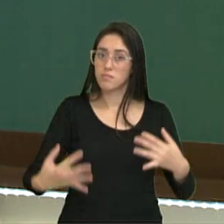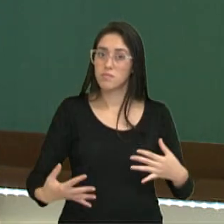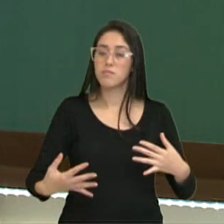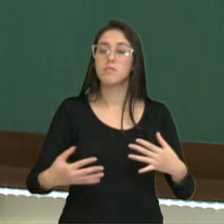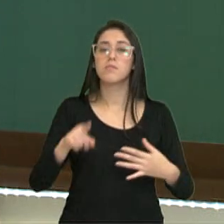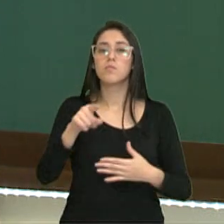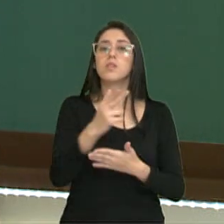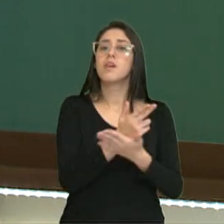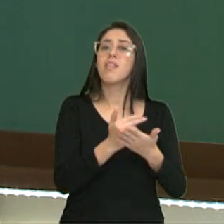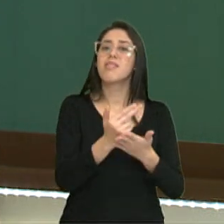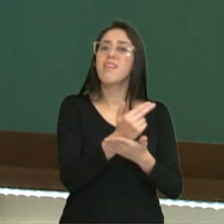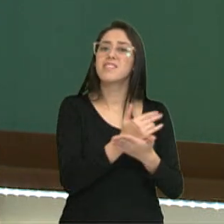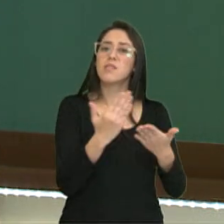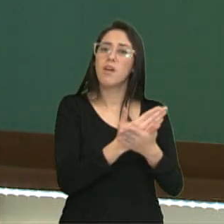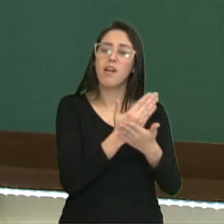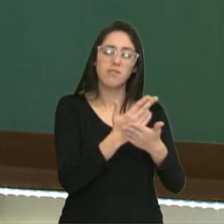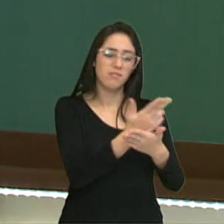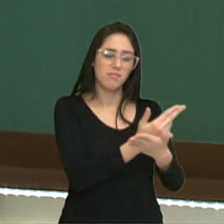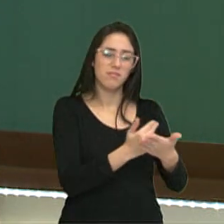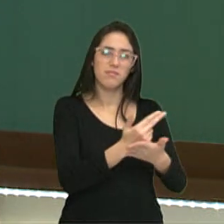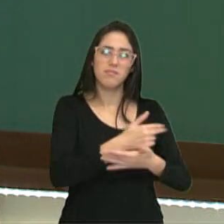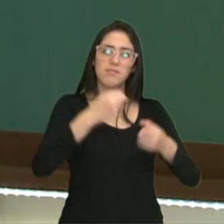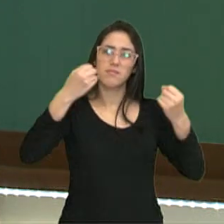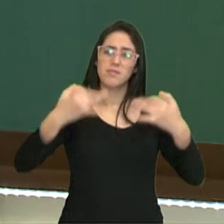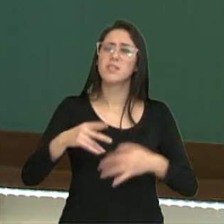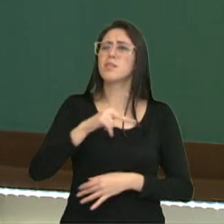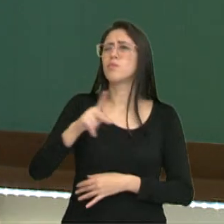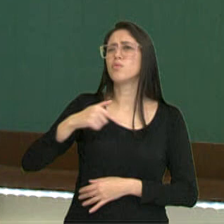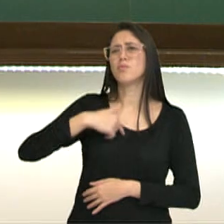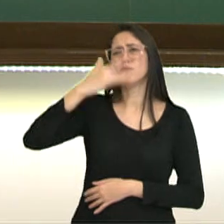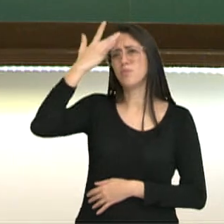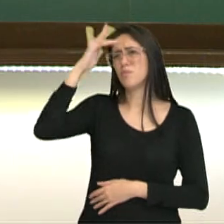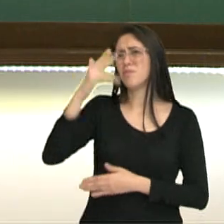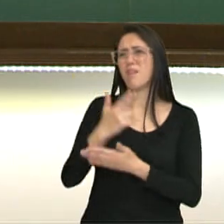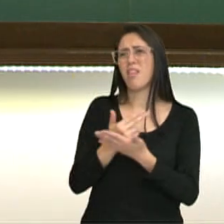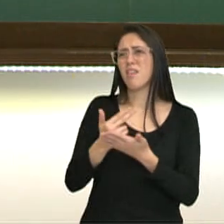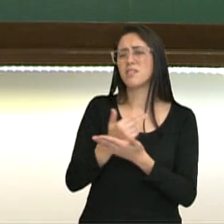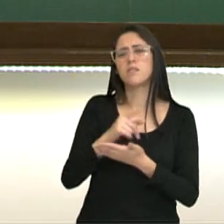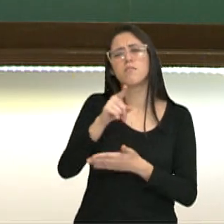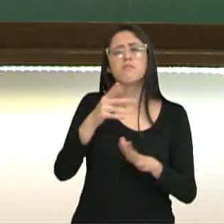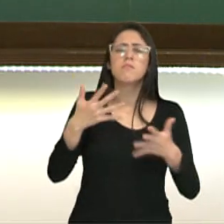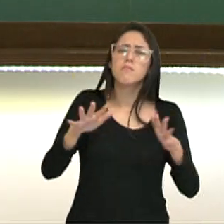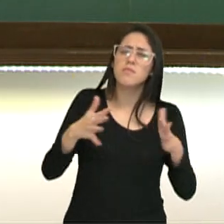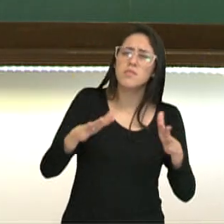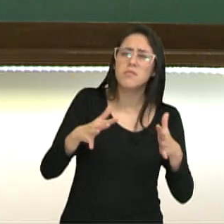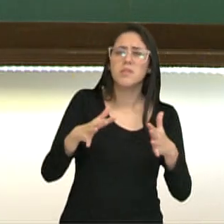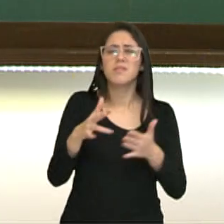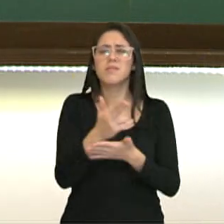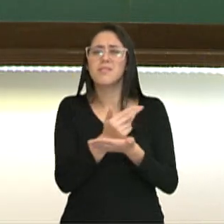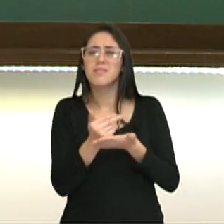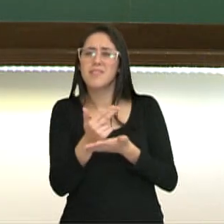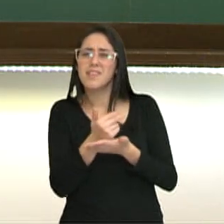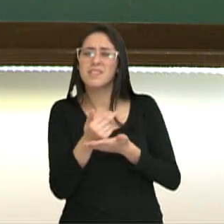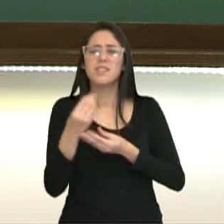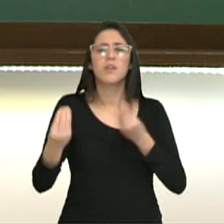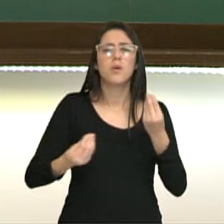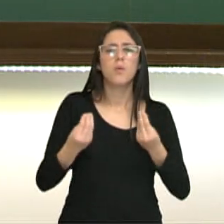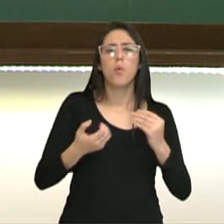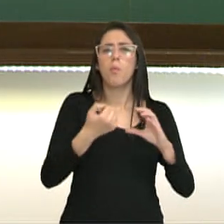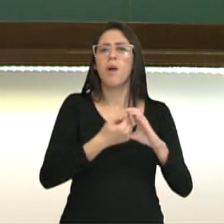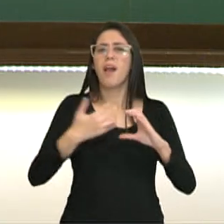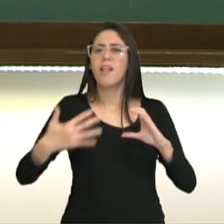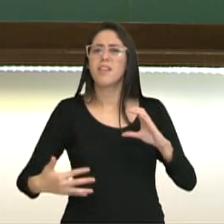um desenho que confirme as suas características. A professora não sei desenhar. Faz um desenho mais ou menos aí de como você acha que é a característica